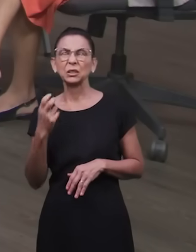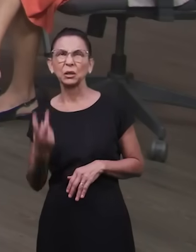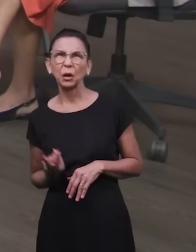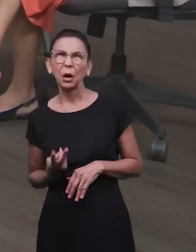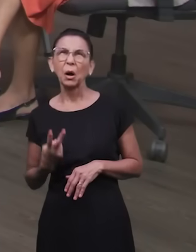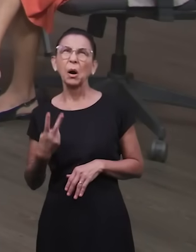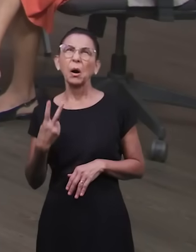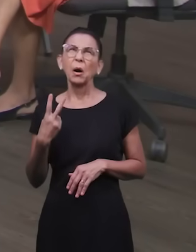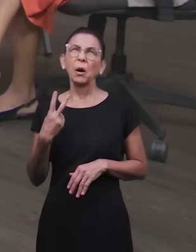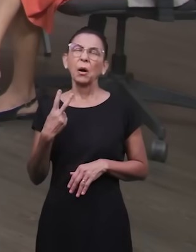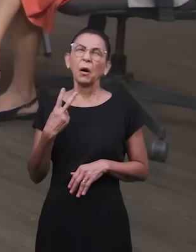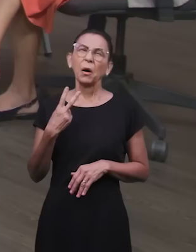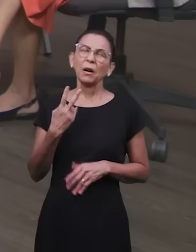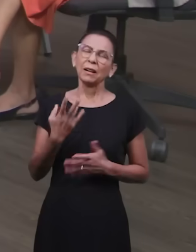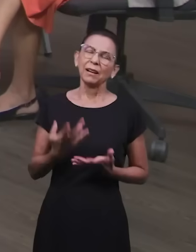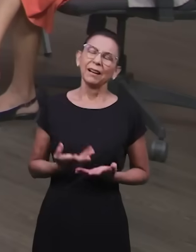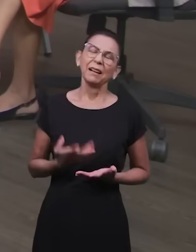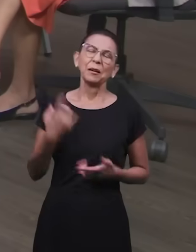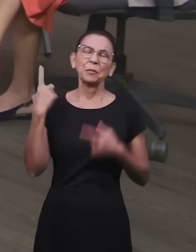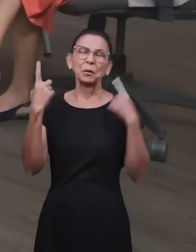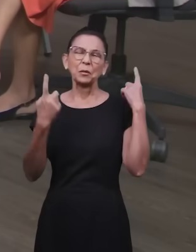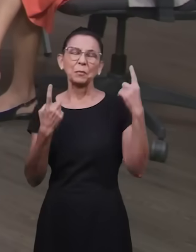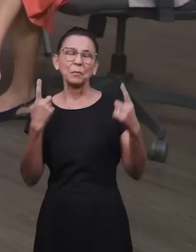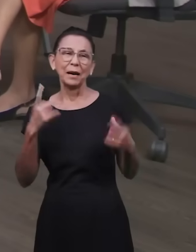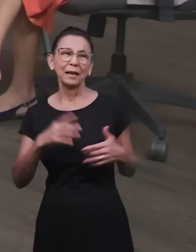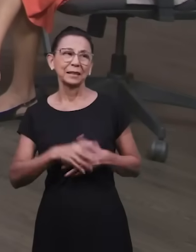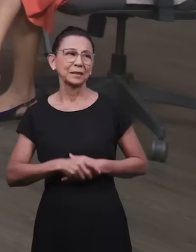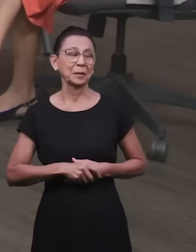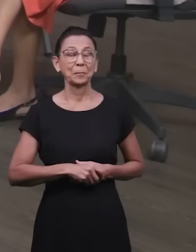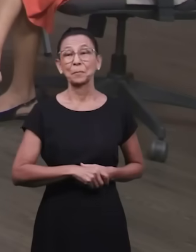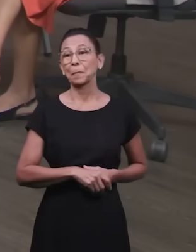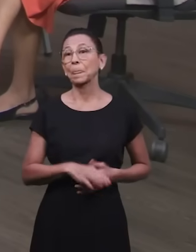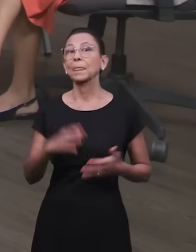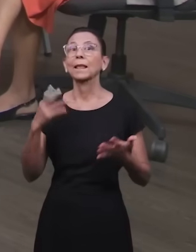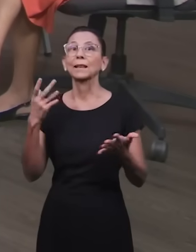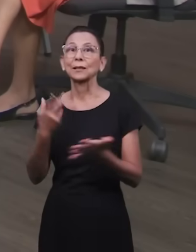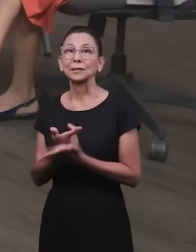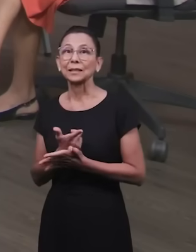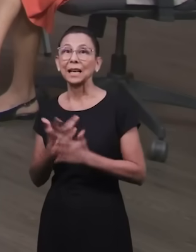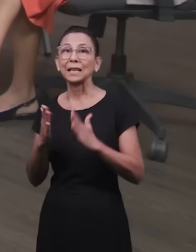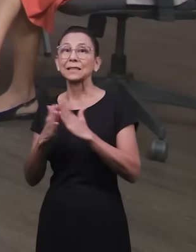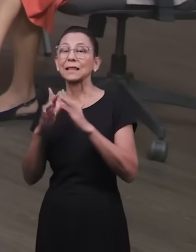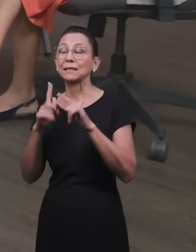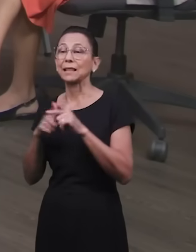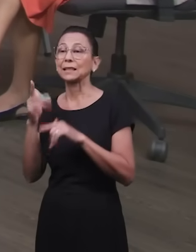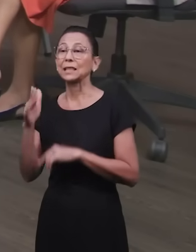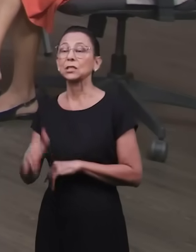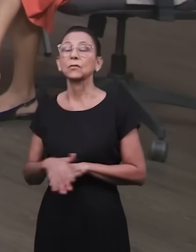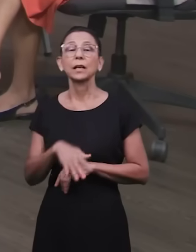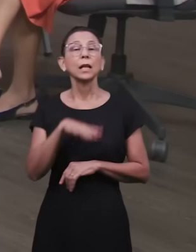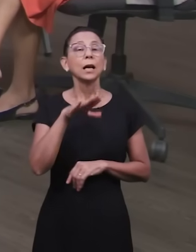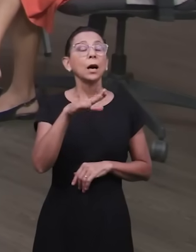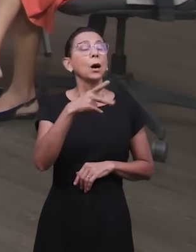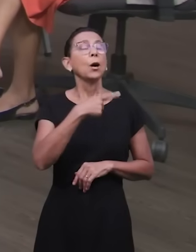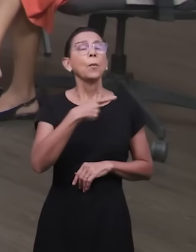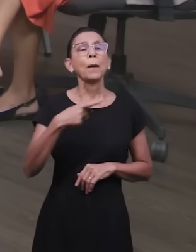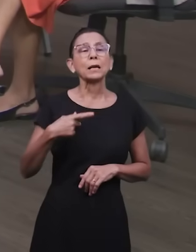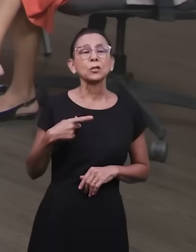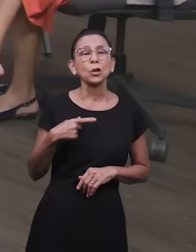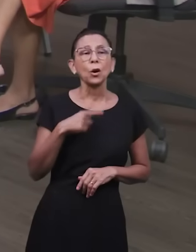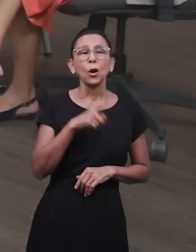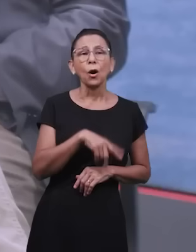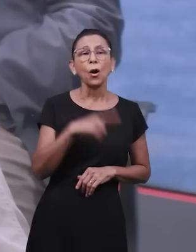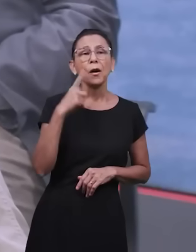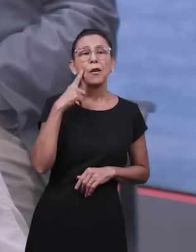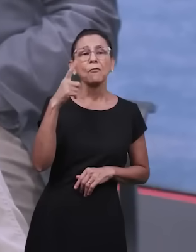Pastor, acho que eles entram no assunto. A irmã fulana não fala comigo. E eu não sei o que eu fiz. E a irmã